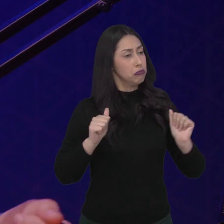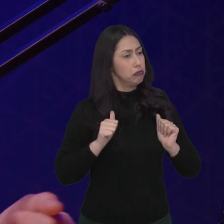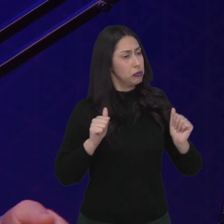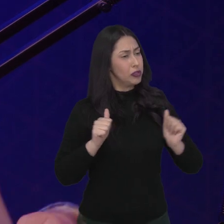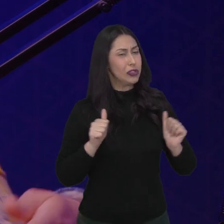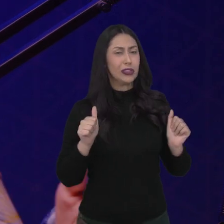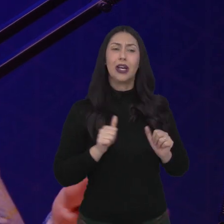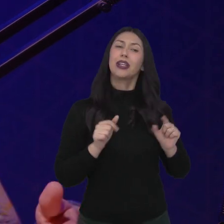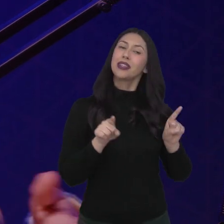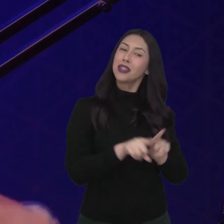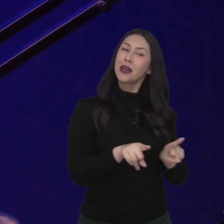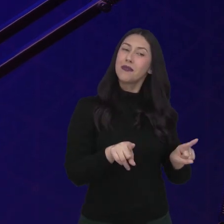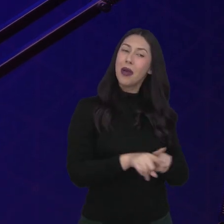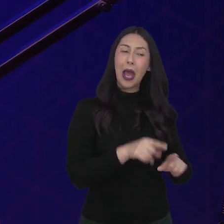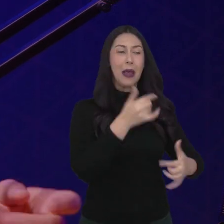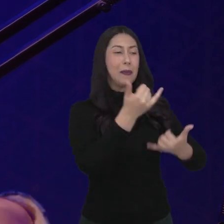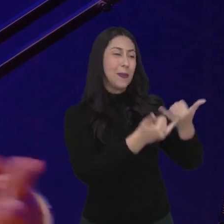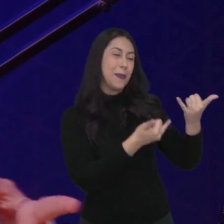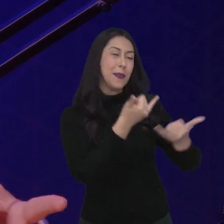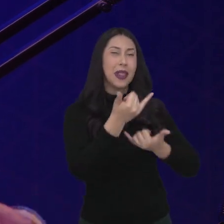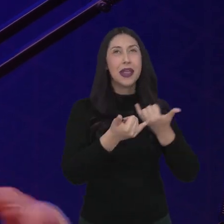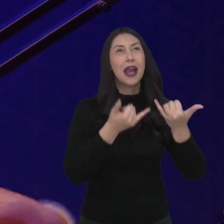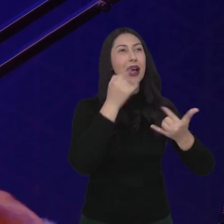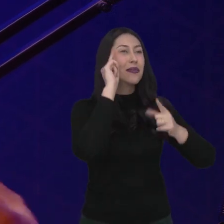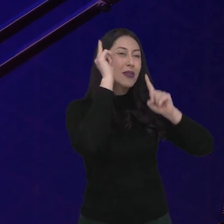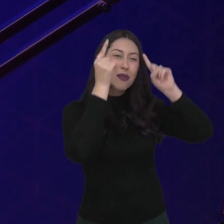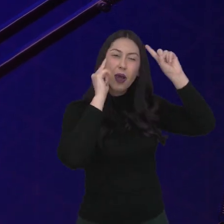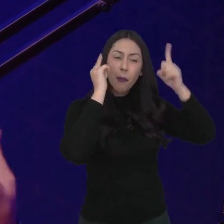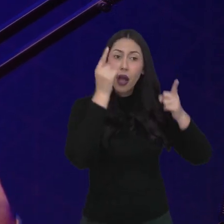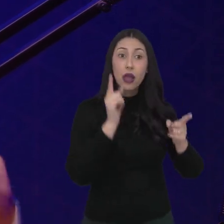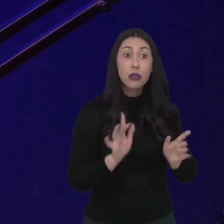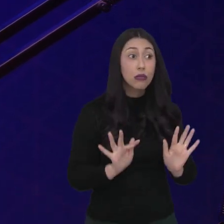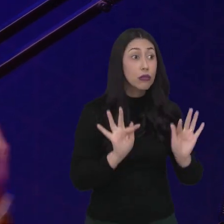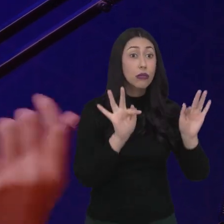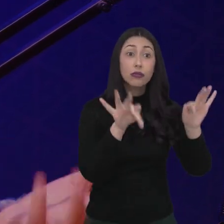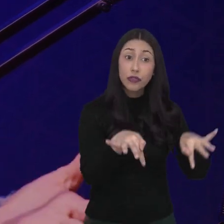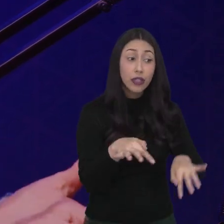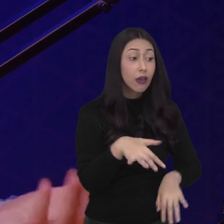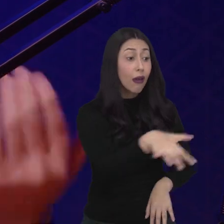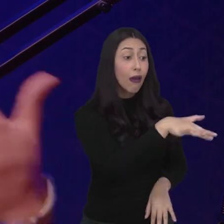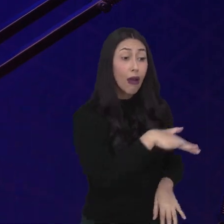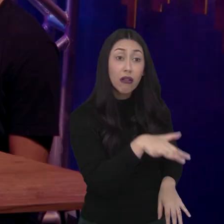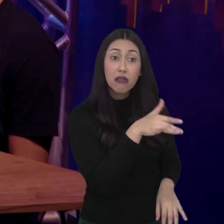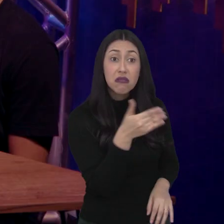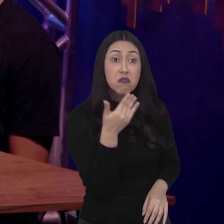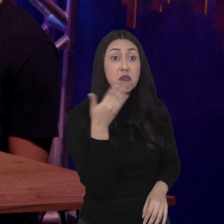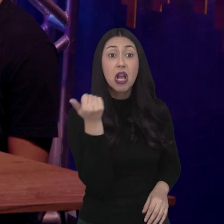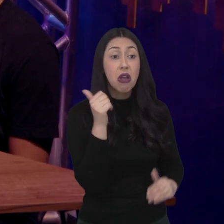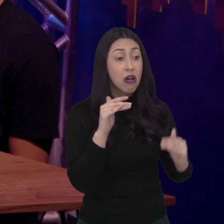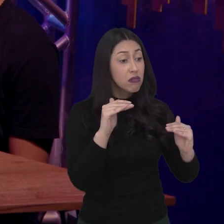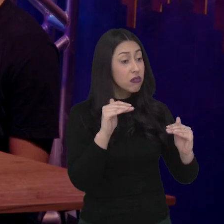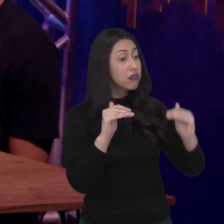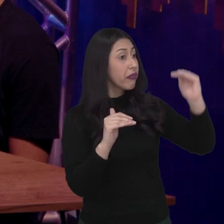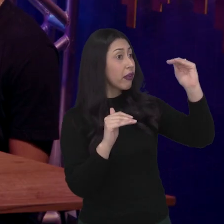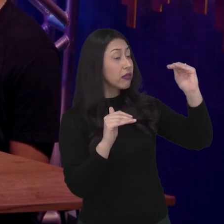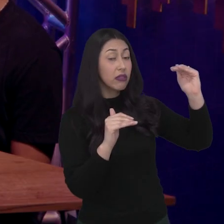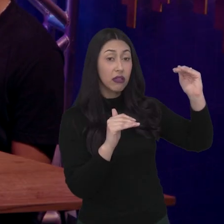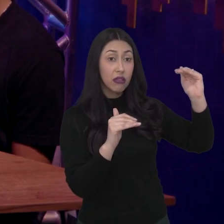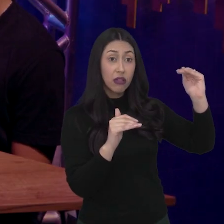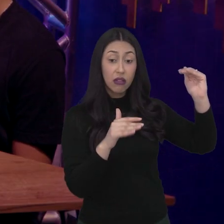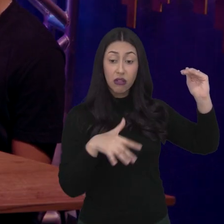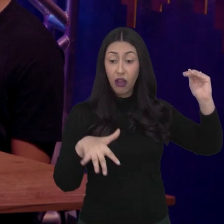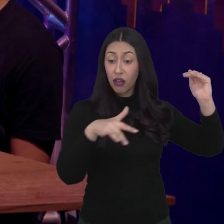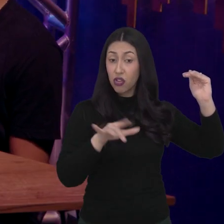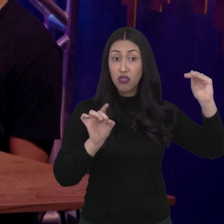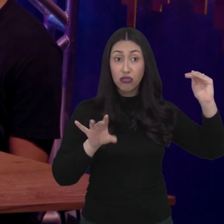para, né, ter esse momento de lazer e mais criativo, e eles acabavam tendo um desempenho melhor do que eu ou quem, por exemplo, só